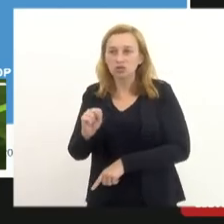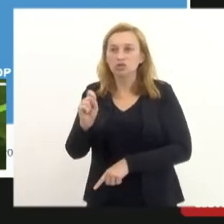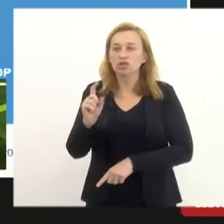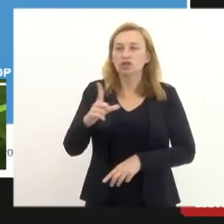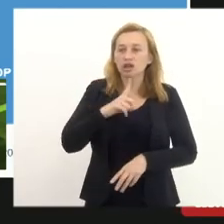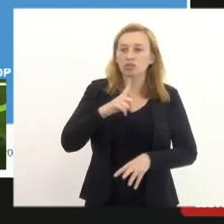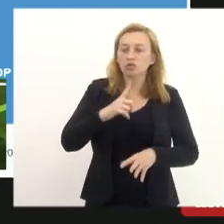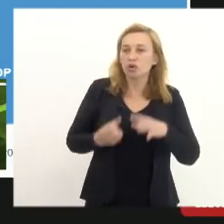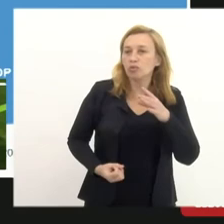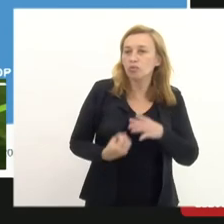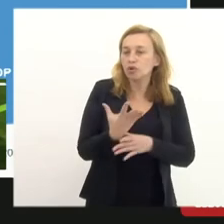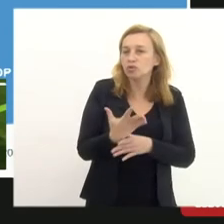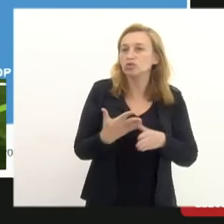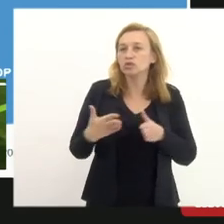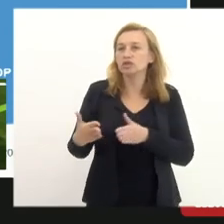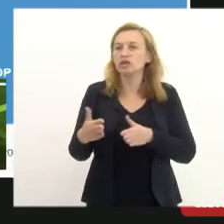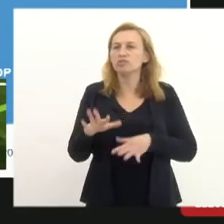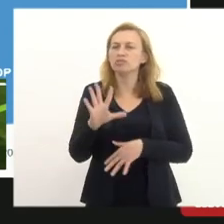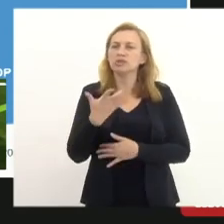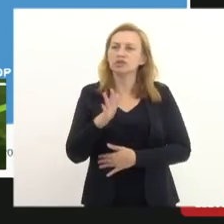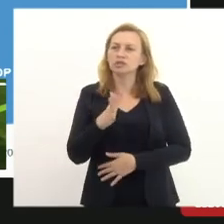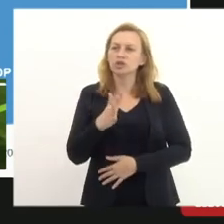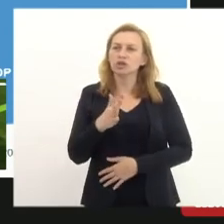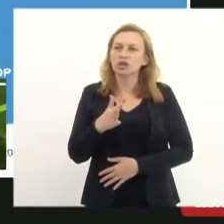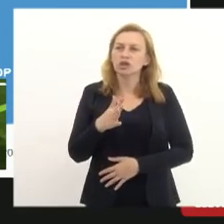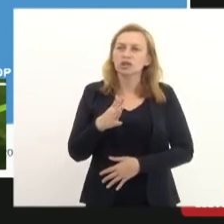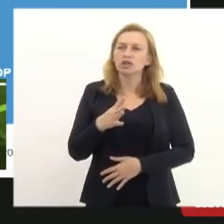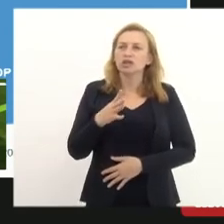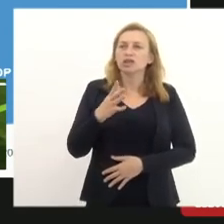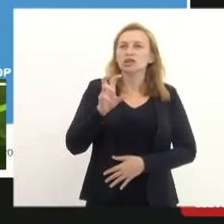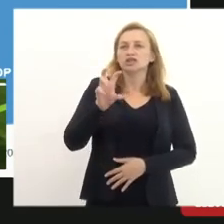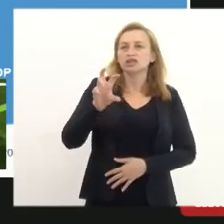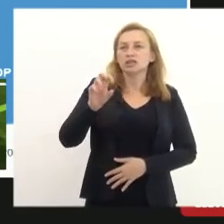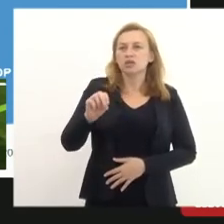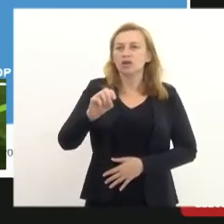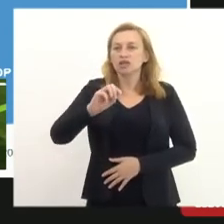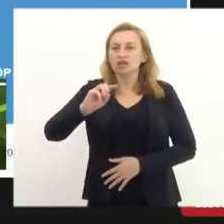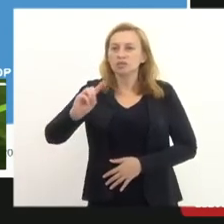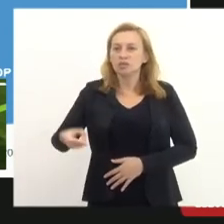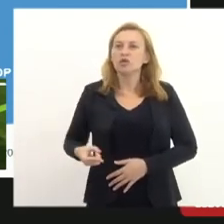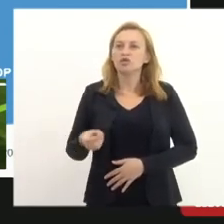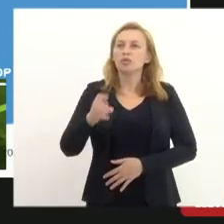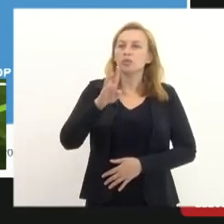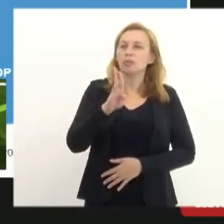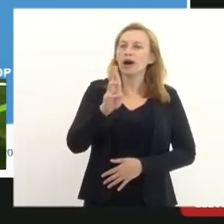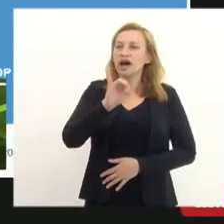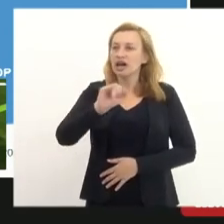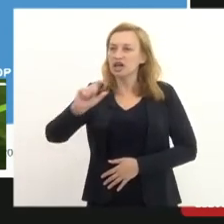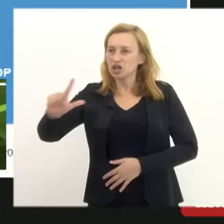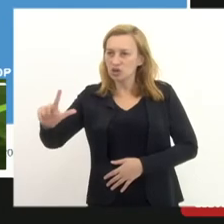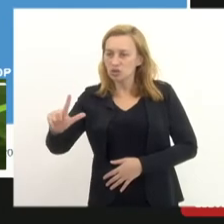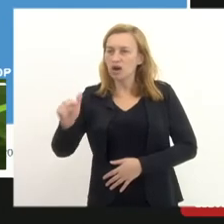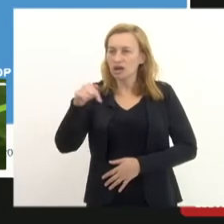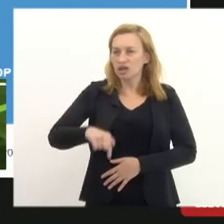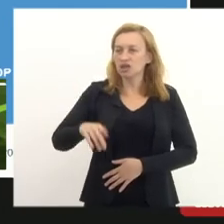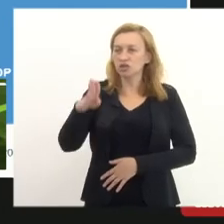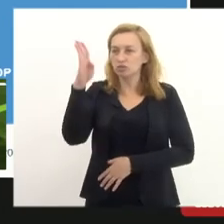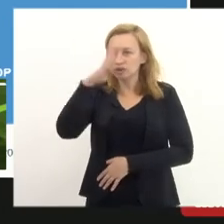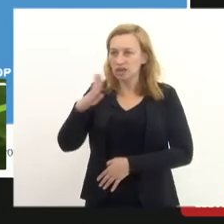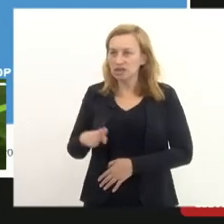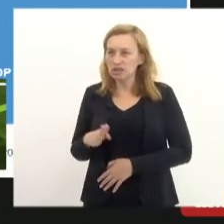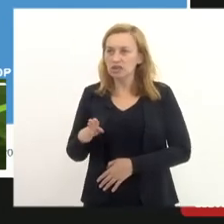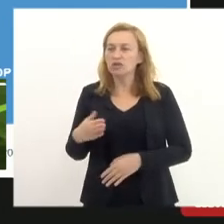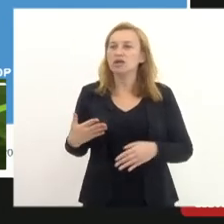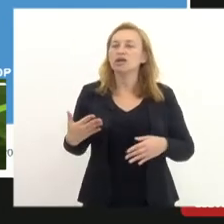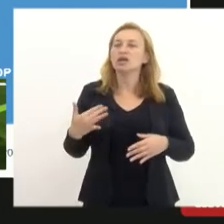produção média de cerca de 50 mil barris dia aqui no Brasil, e a meta é que